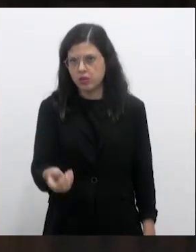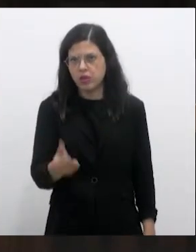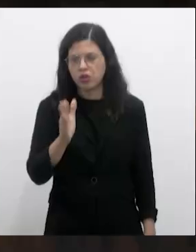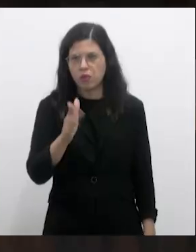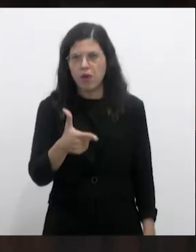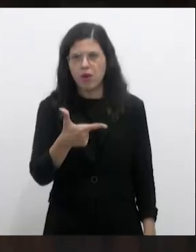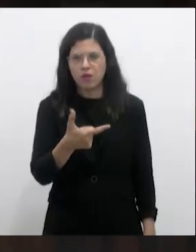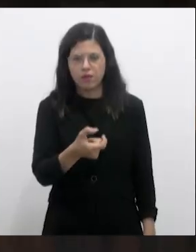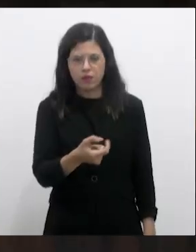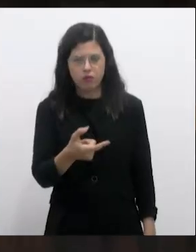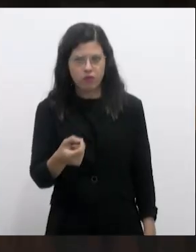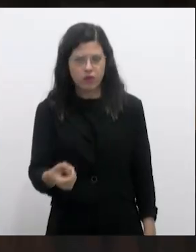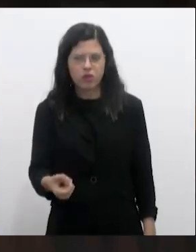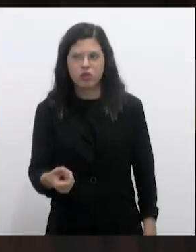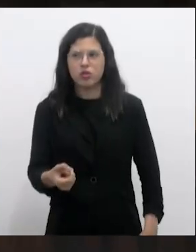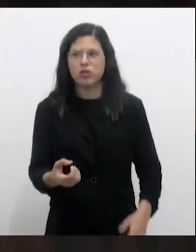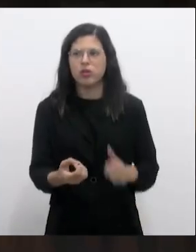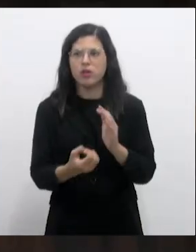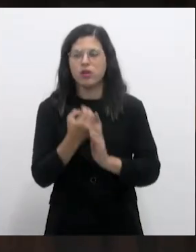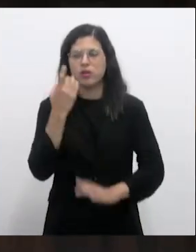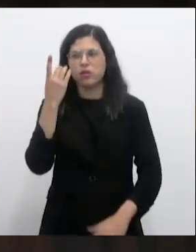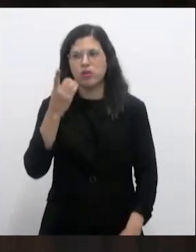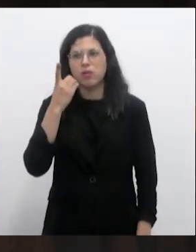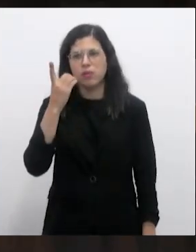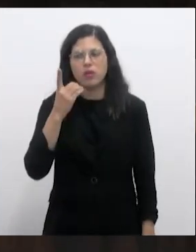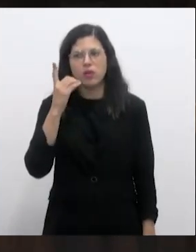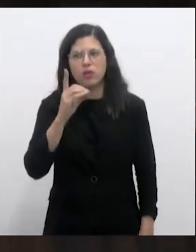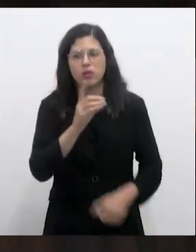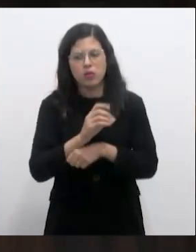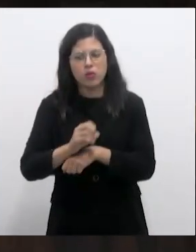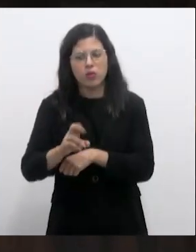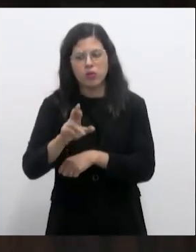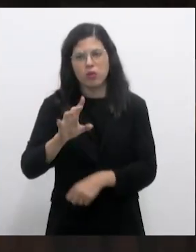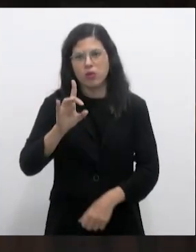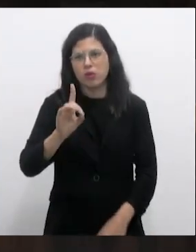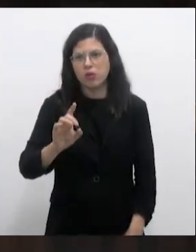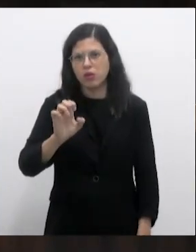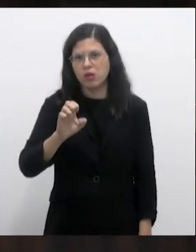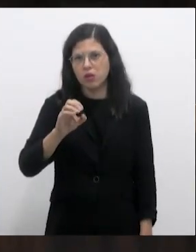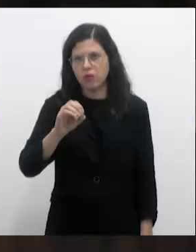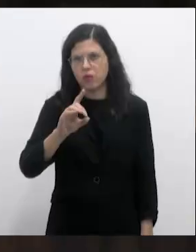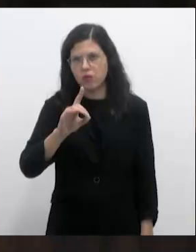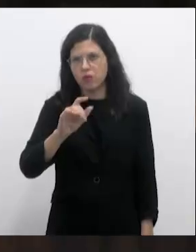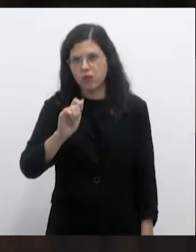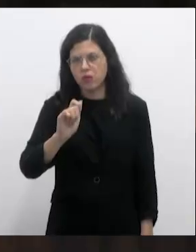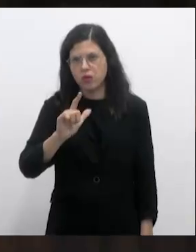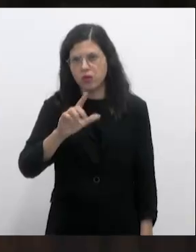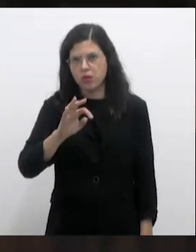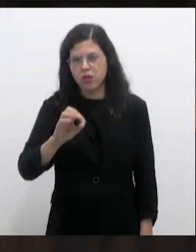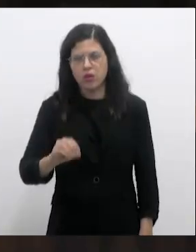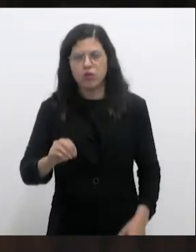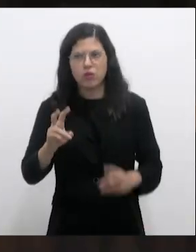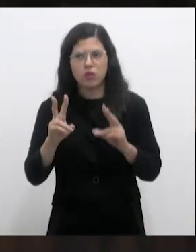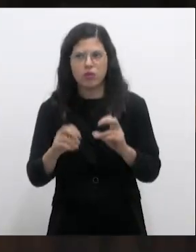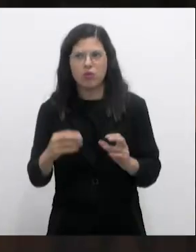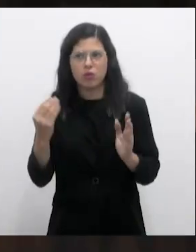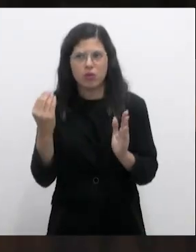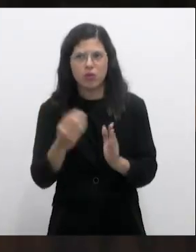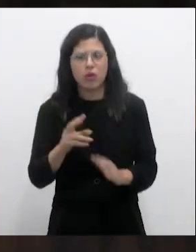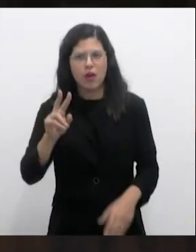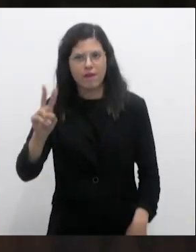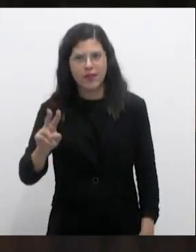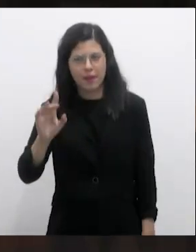3216/2020, de autoria do deputado Dr. Deodalto, que dispõe sobre a inclusão da dosagem de vitamina